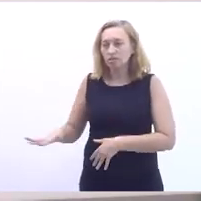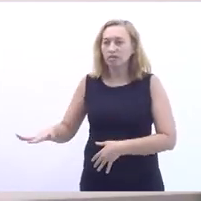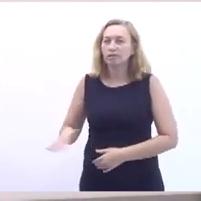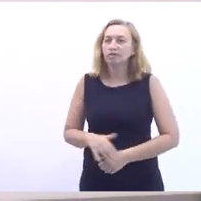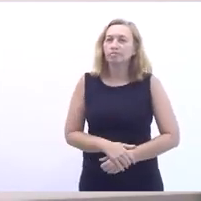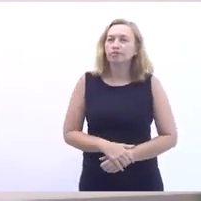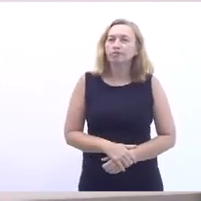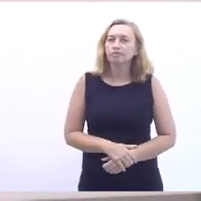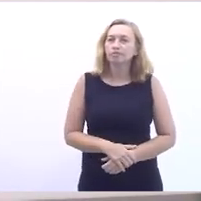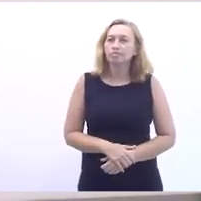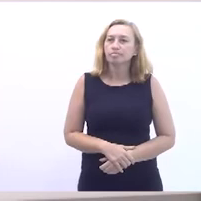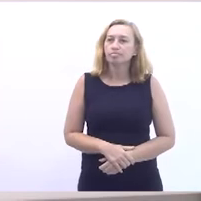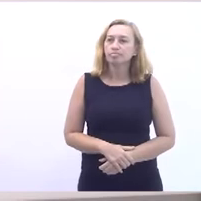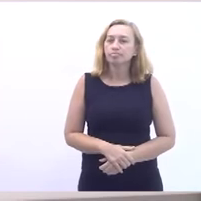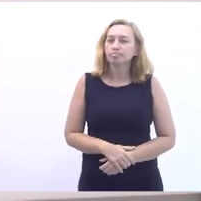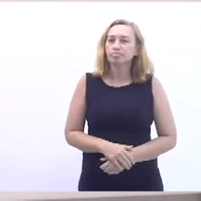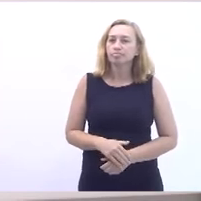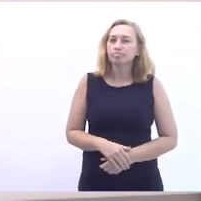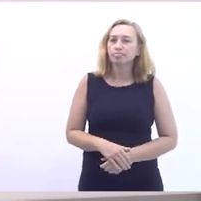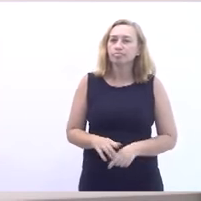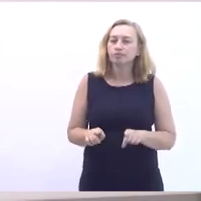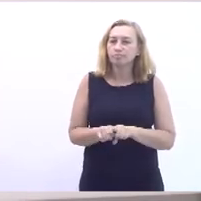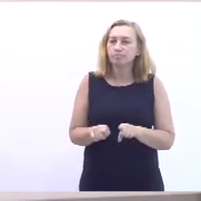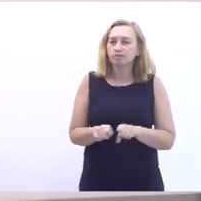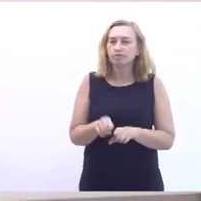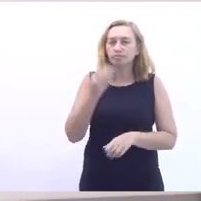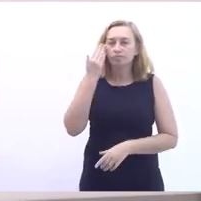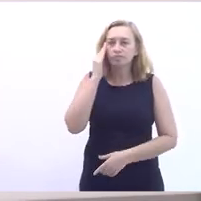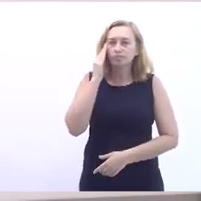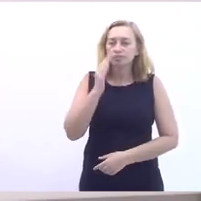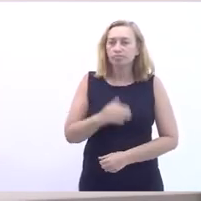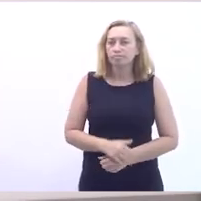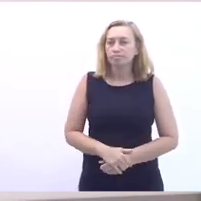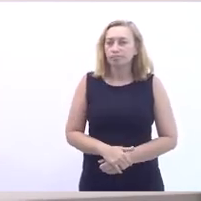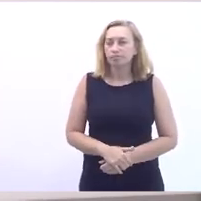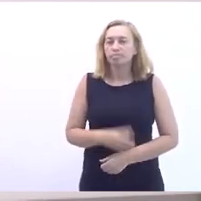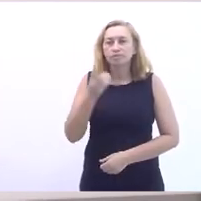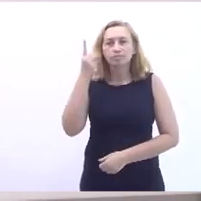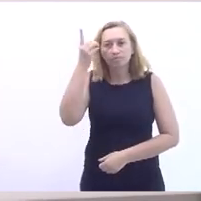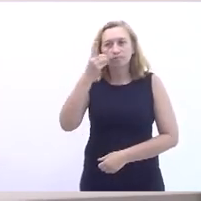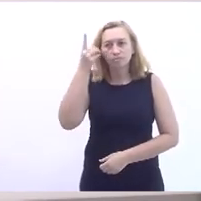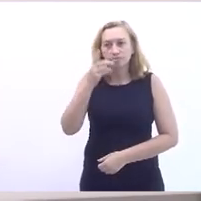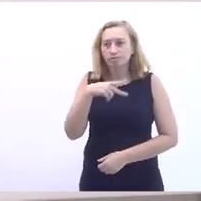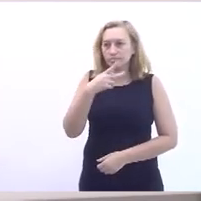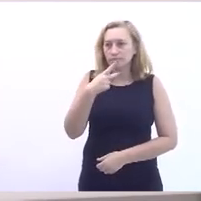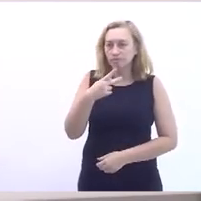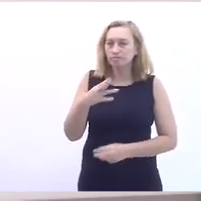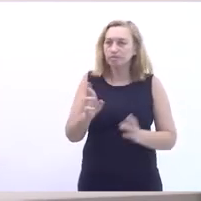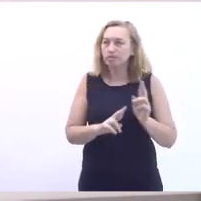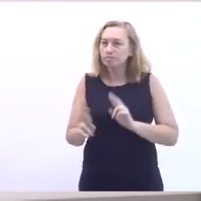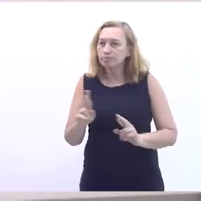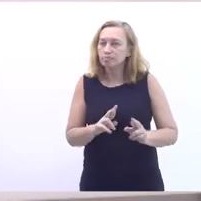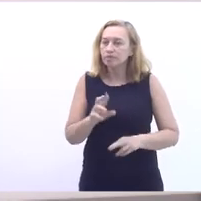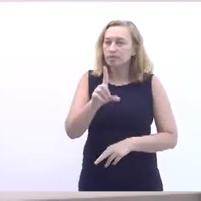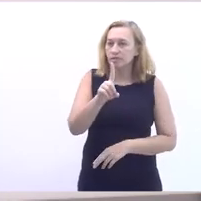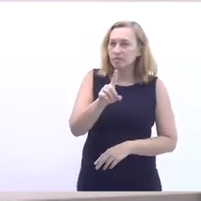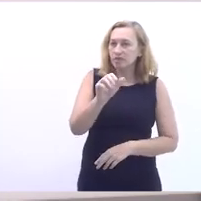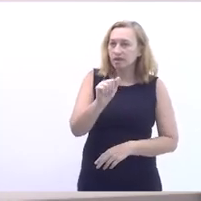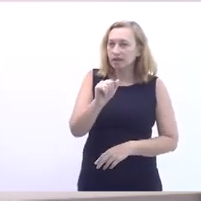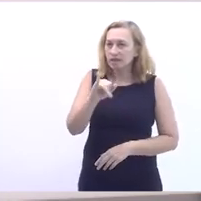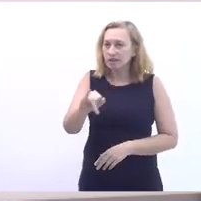a gente entende também que como o deputado falou em relação ao Darcy Ribeiro